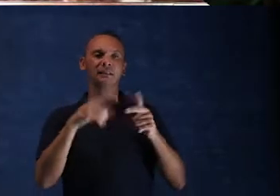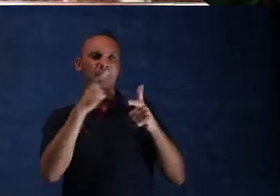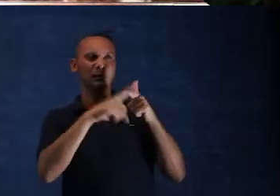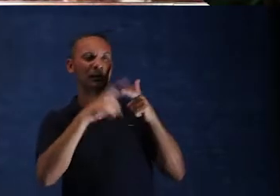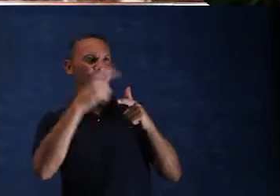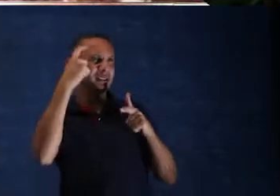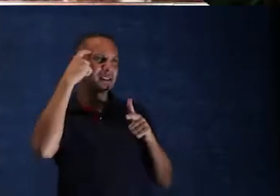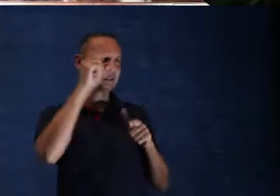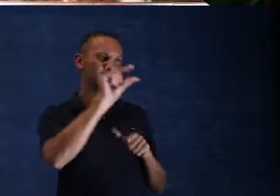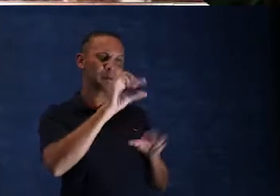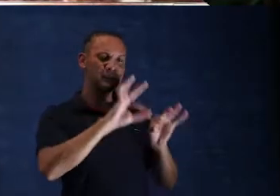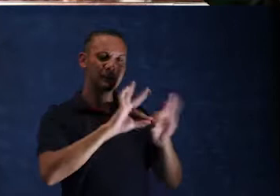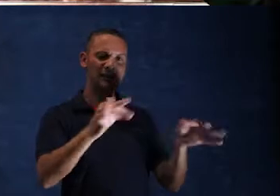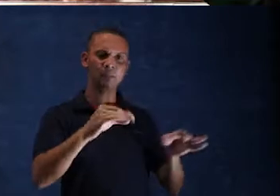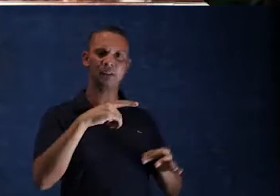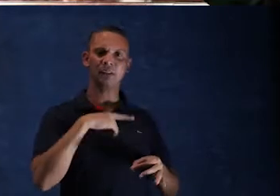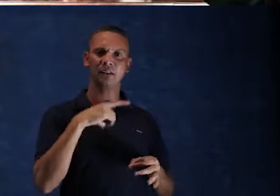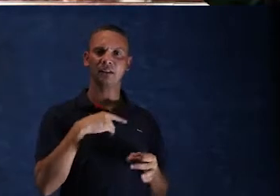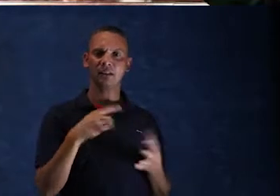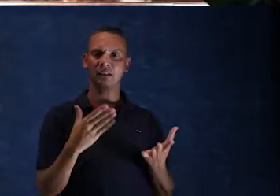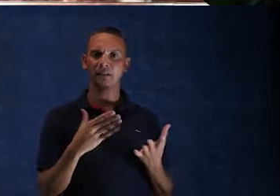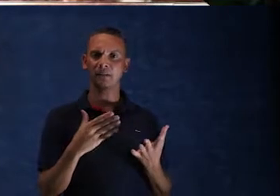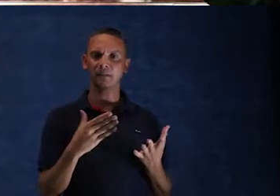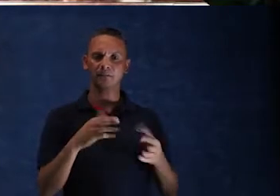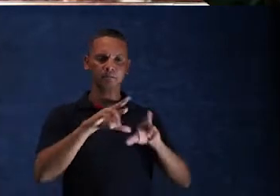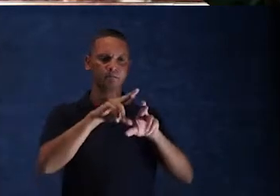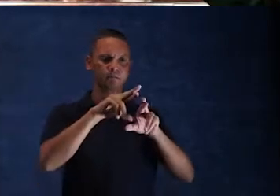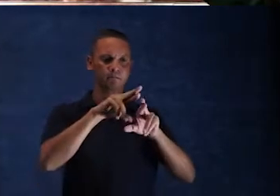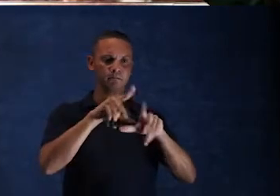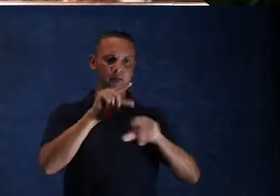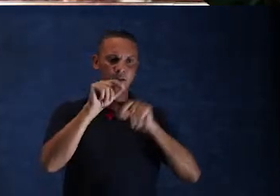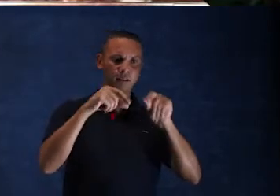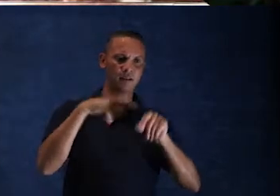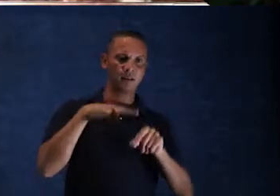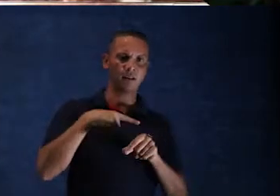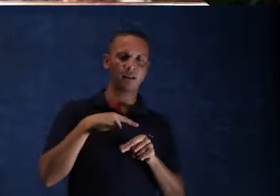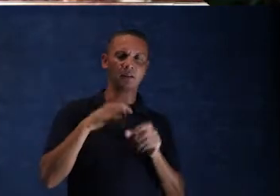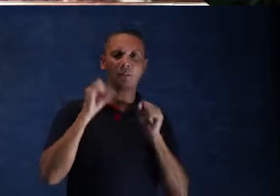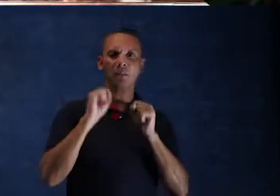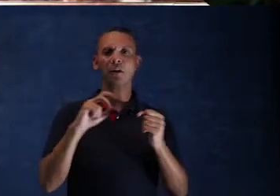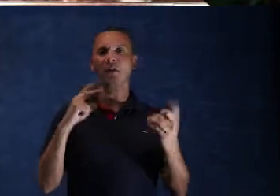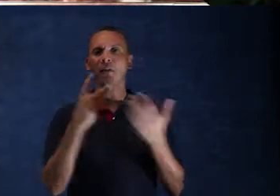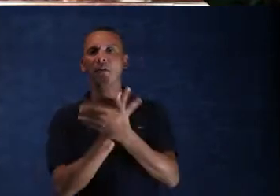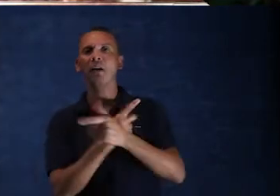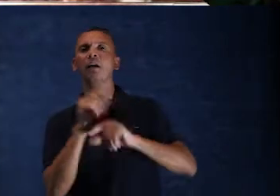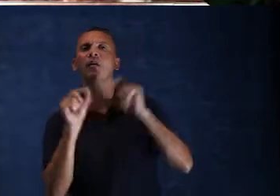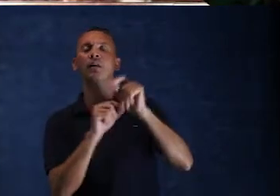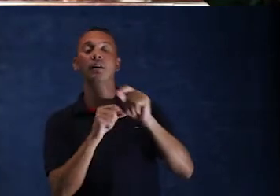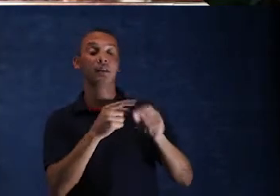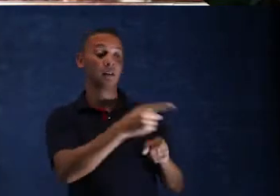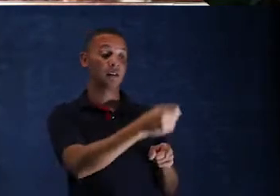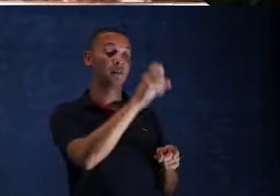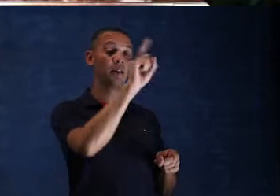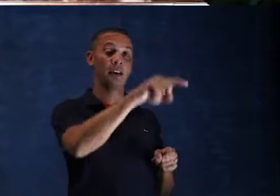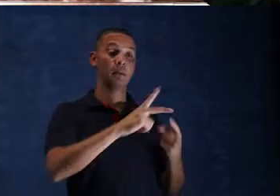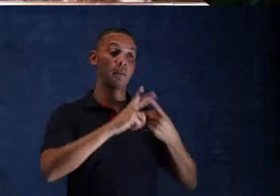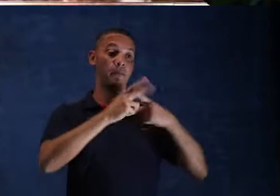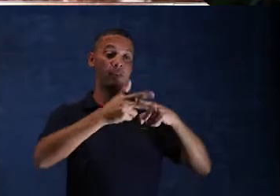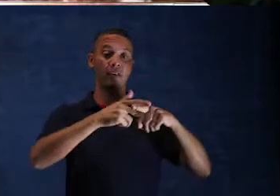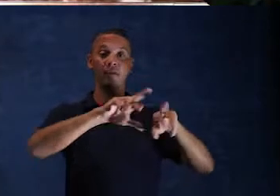o distúrbio que faz ele consertar o que poderia ser um desconcerto, o crime é um desconcerto,